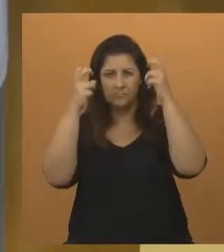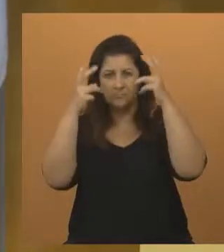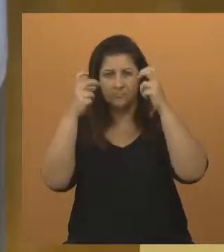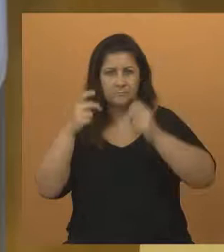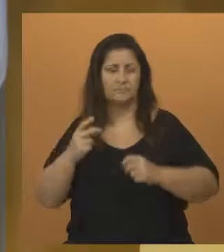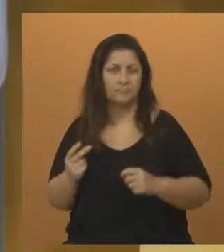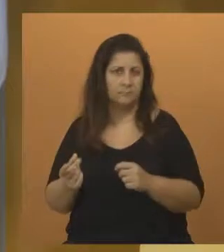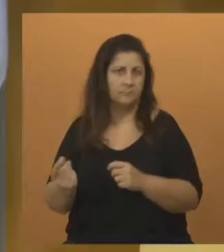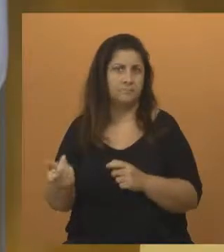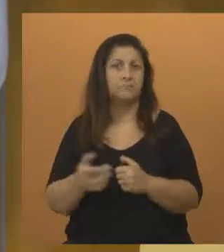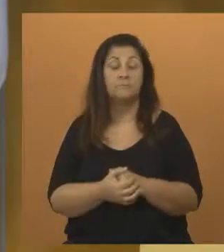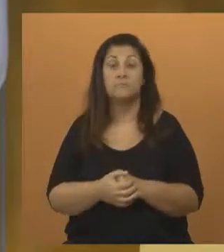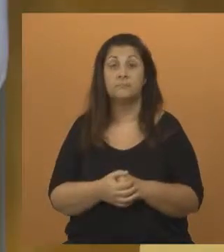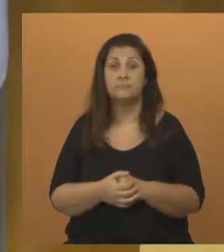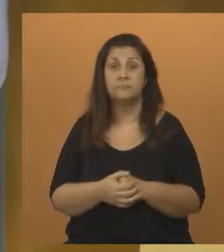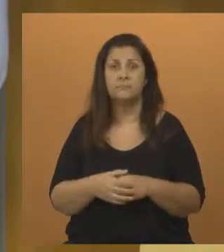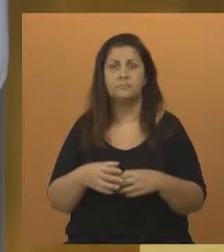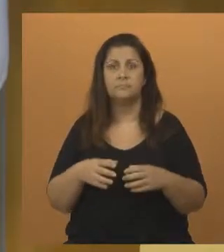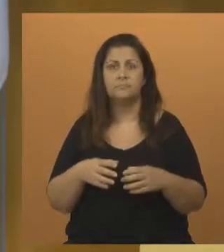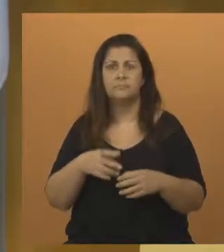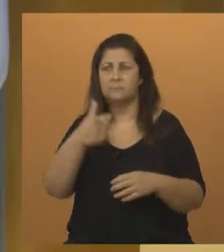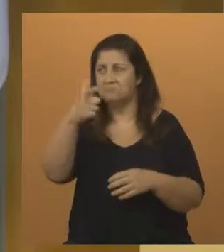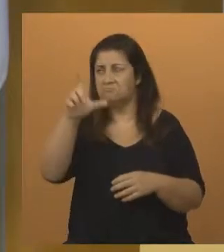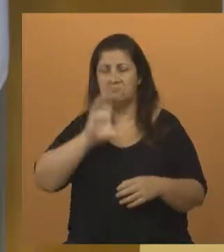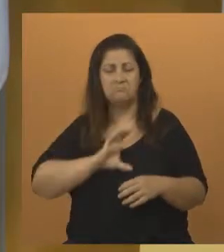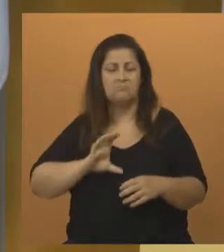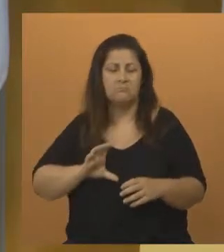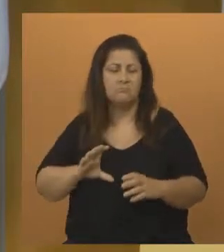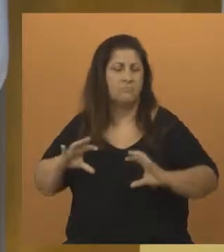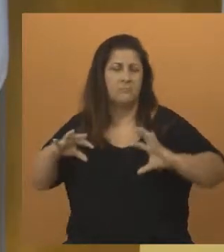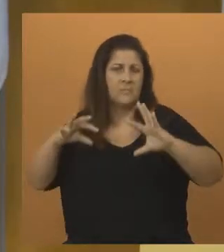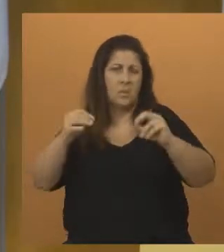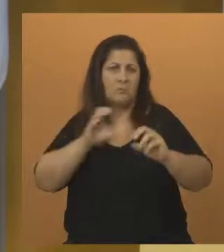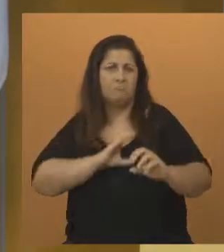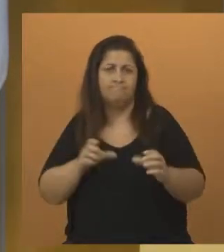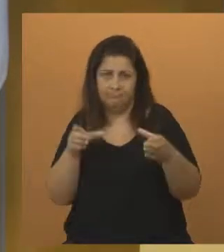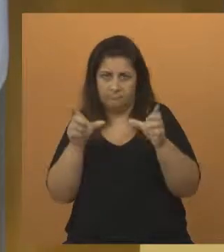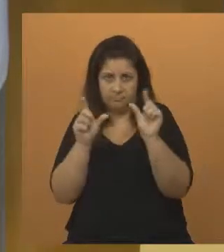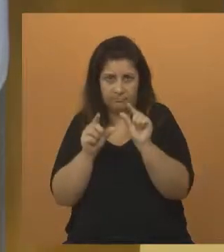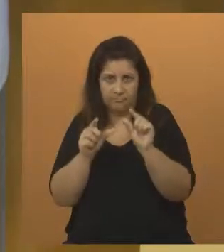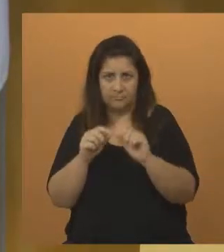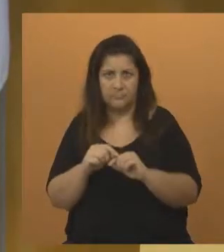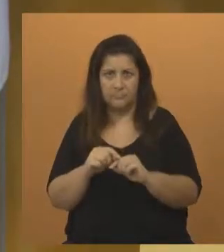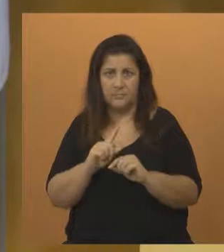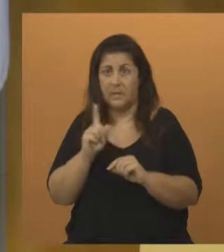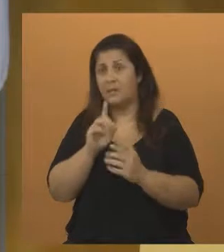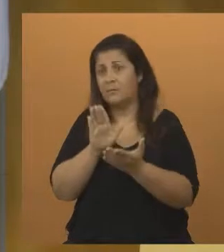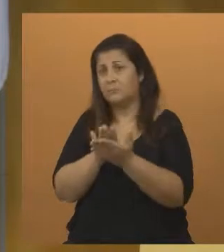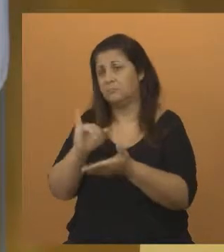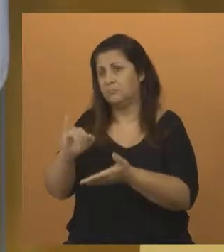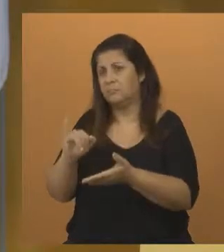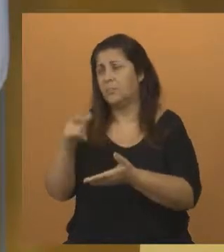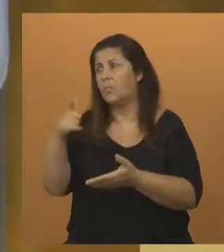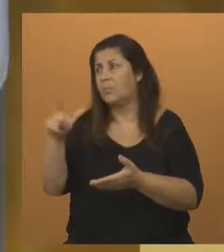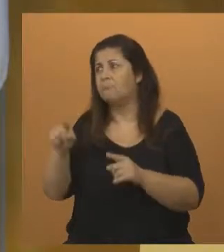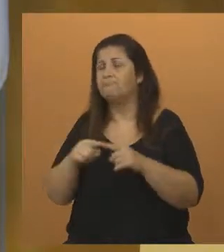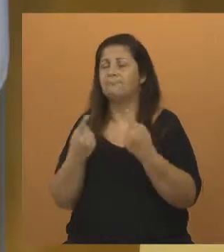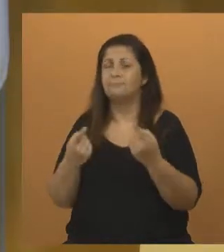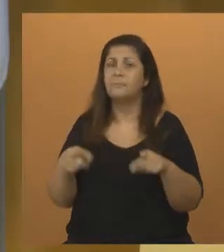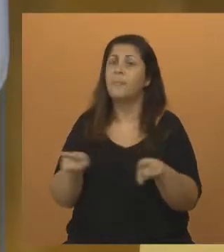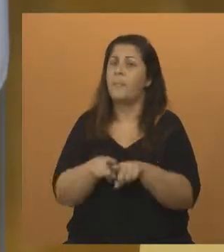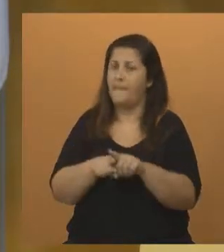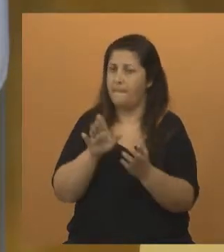tempo, é que as cidades, em geral, cidades pequenas, não é o caso de Jacareí, mas eu acho que Jacareí também